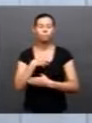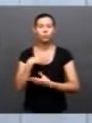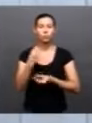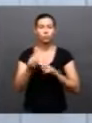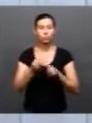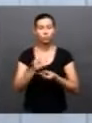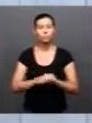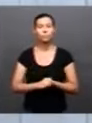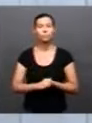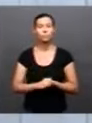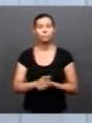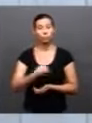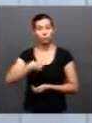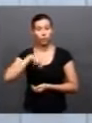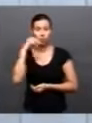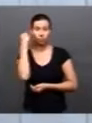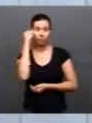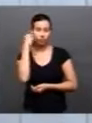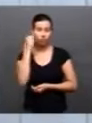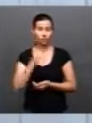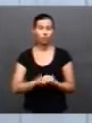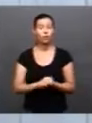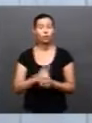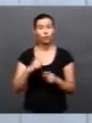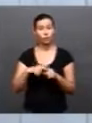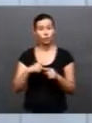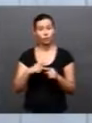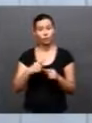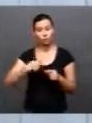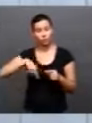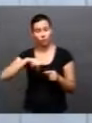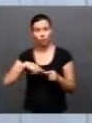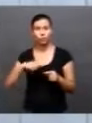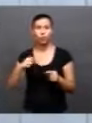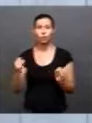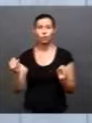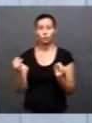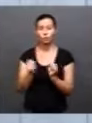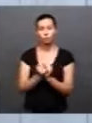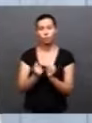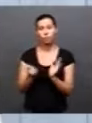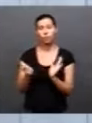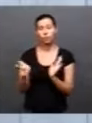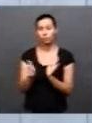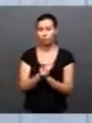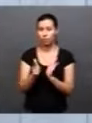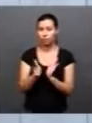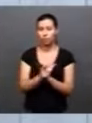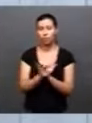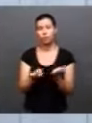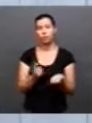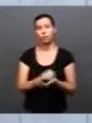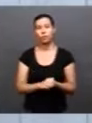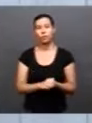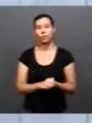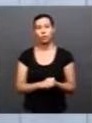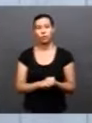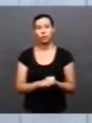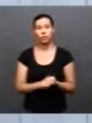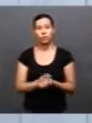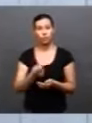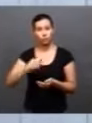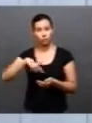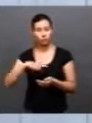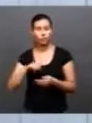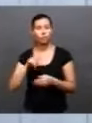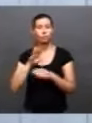porque nós temos uma parceria incrível com a imprensa aqui. Uhum. E esse é o nosso papel, de fazer essa ponte.